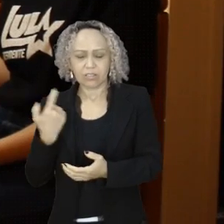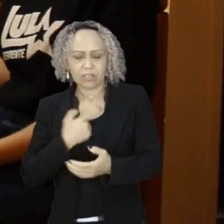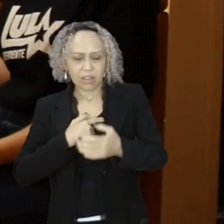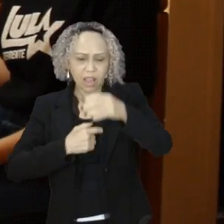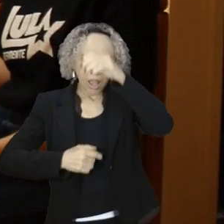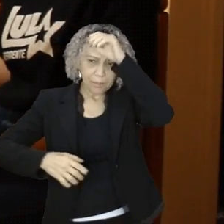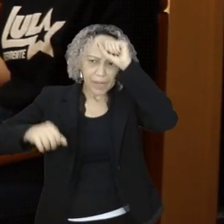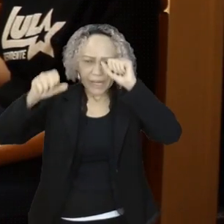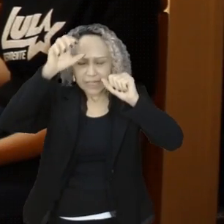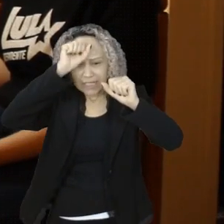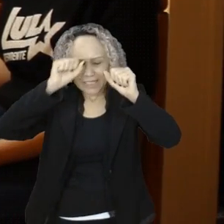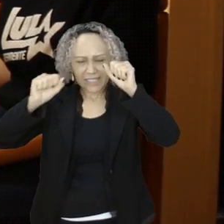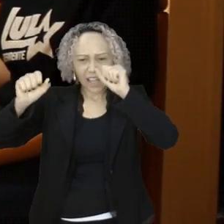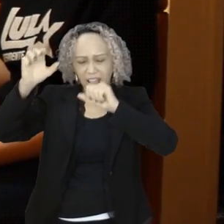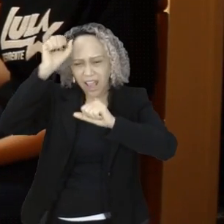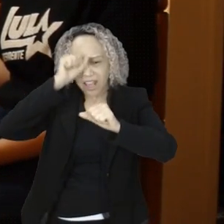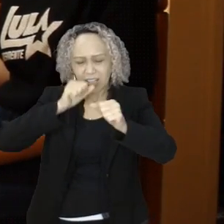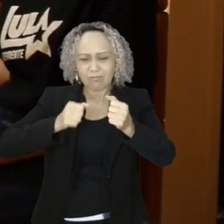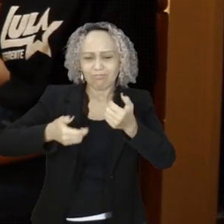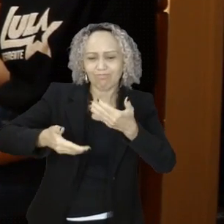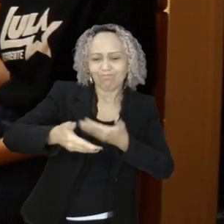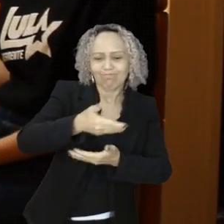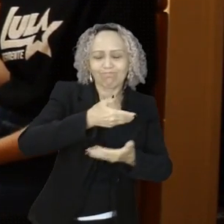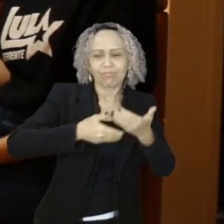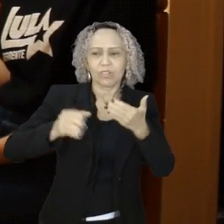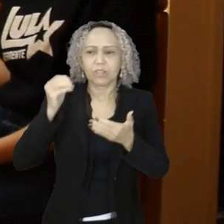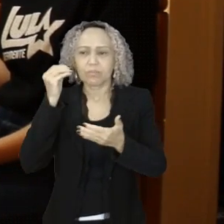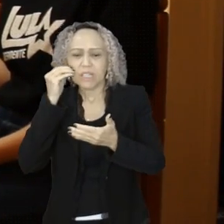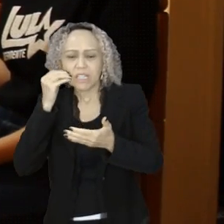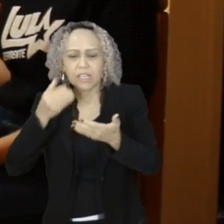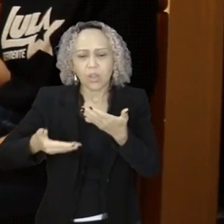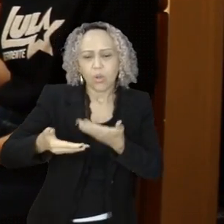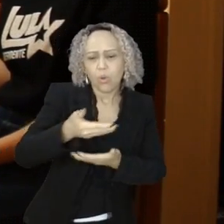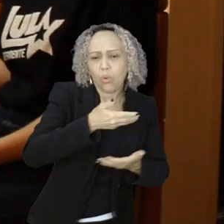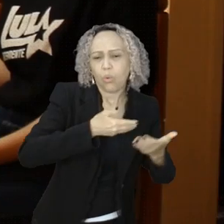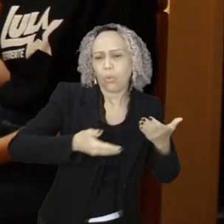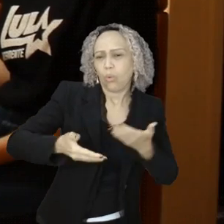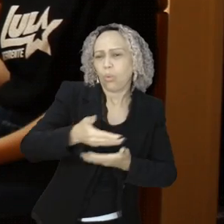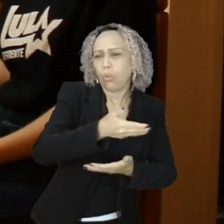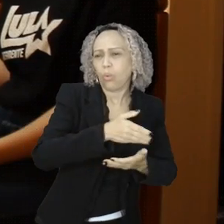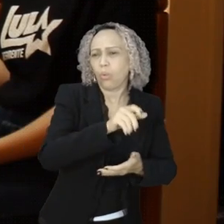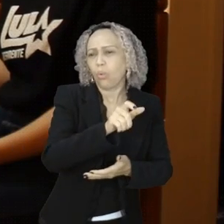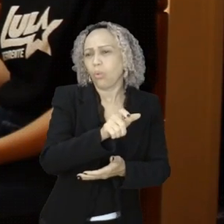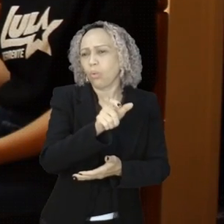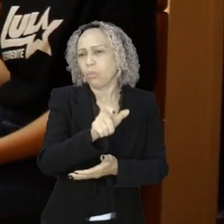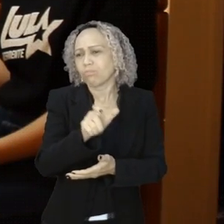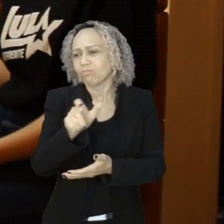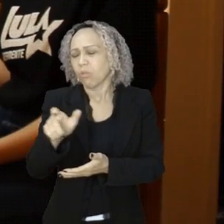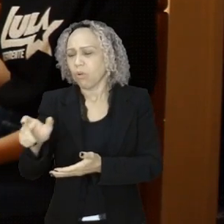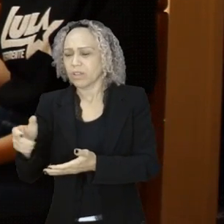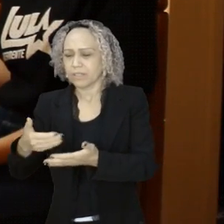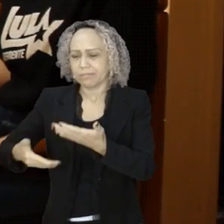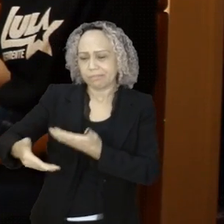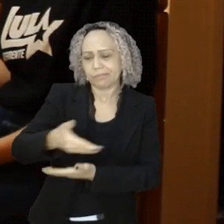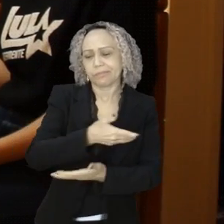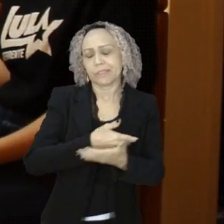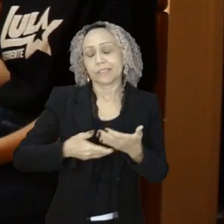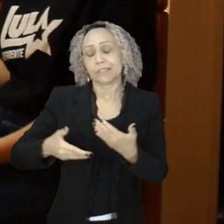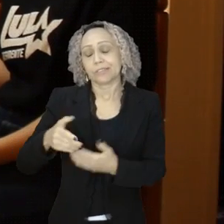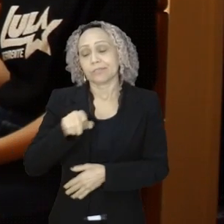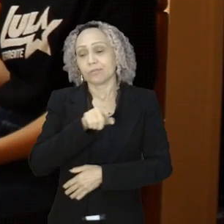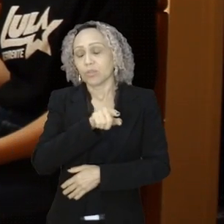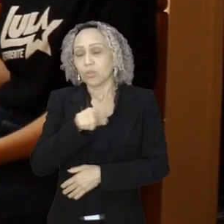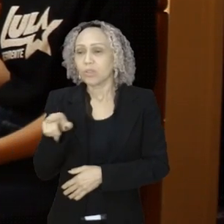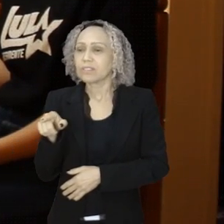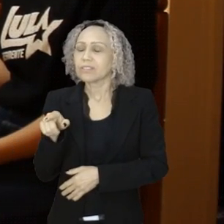o conhecimento de outras experiências, a relação com outras pessoas, tudo isso é